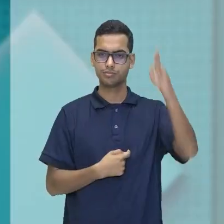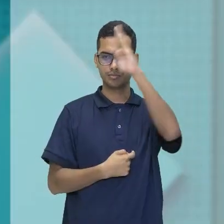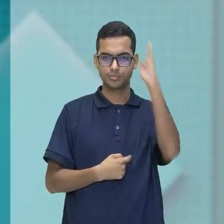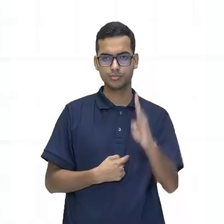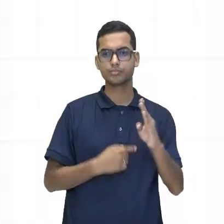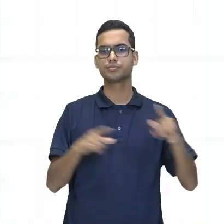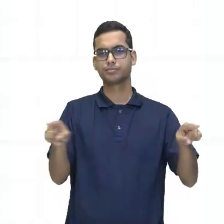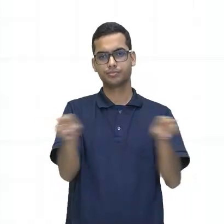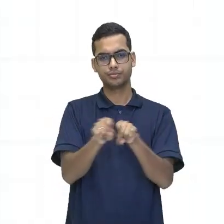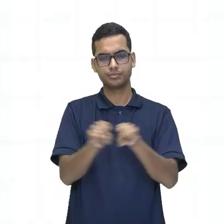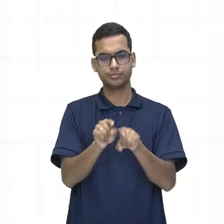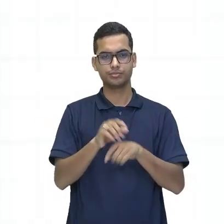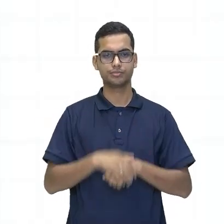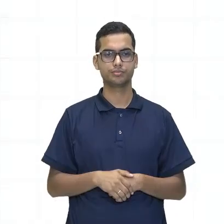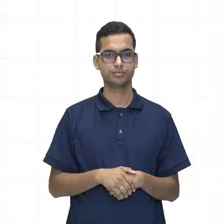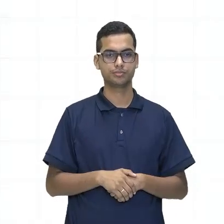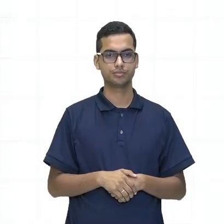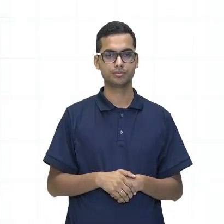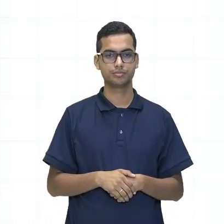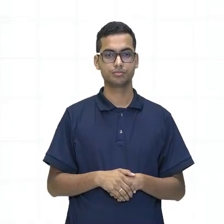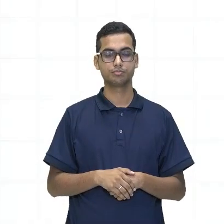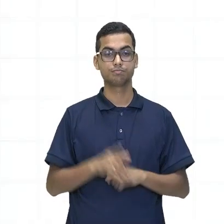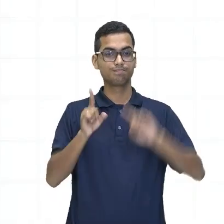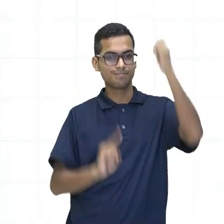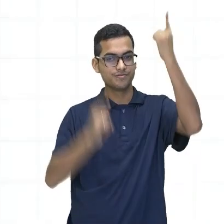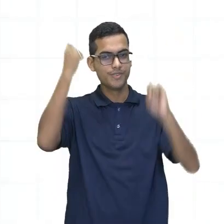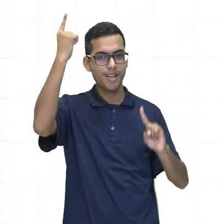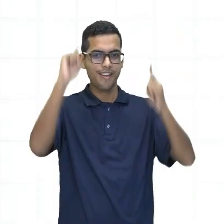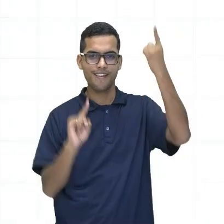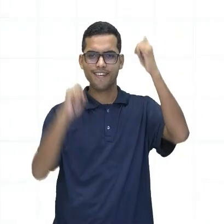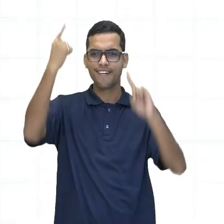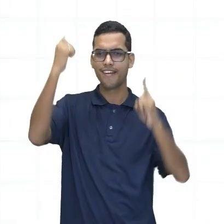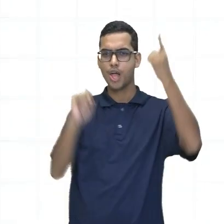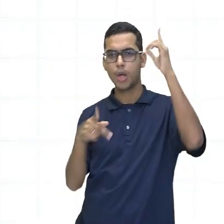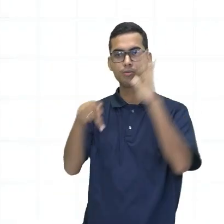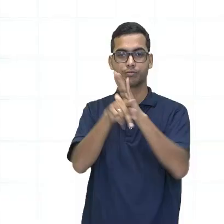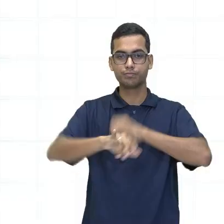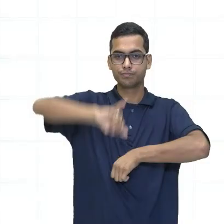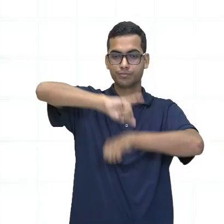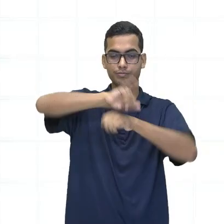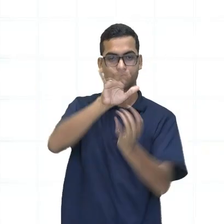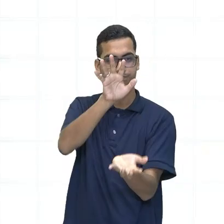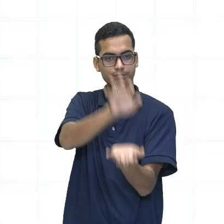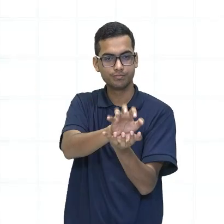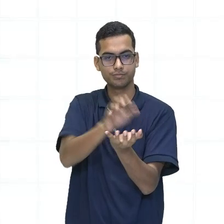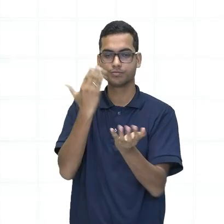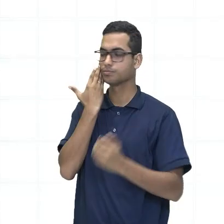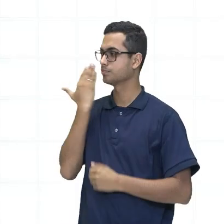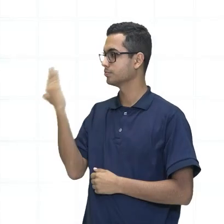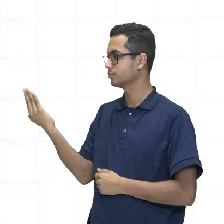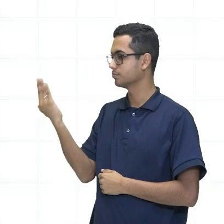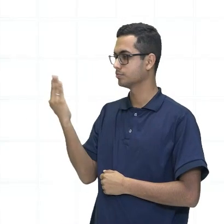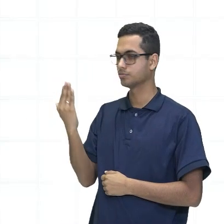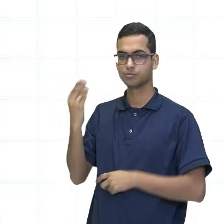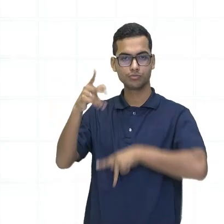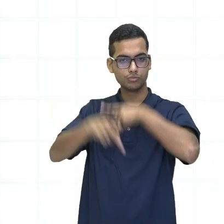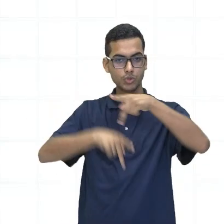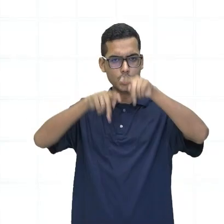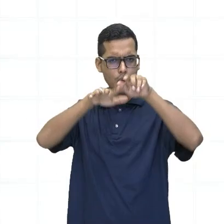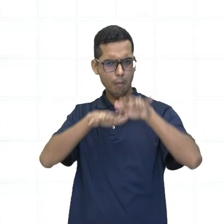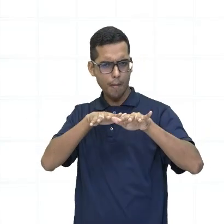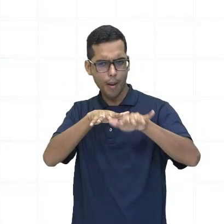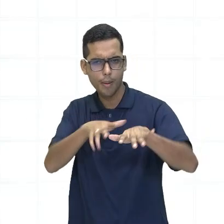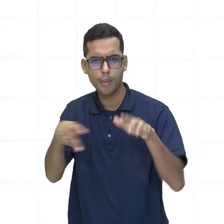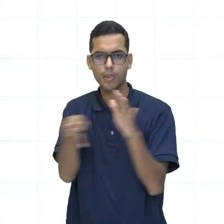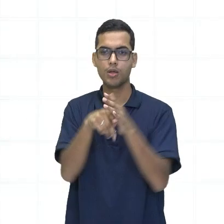para vocês lá do Carnaval de Recife. Viram só? Olha, o povo todo vai para a rua, alguns seguem